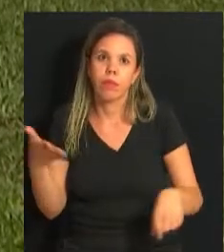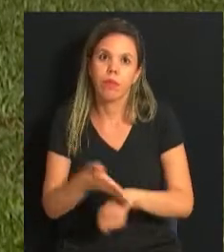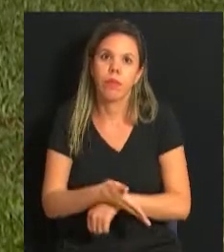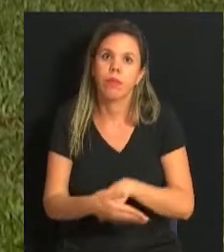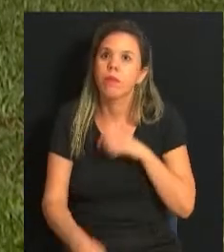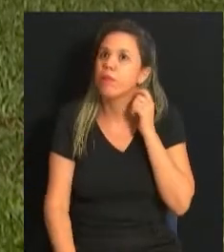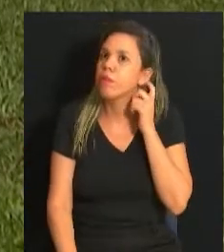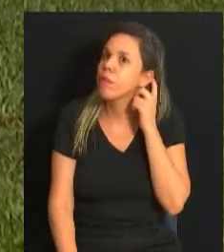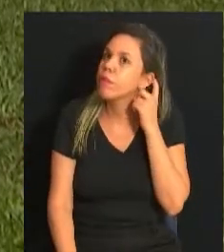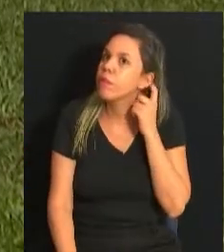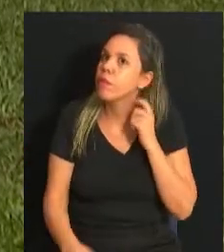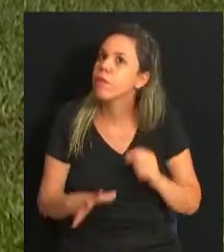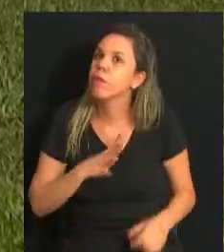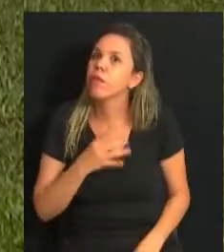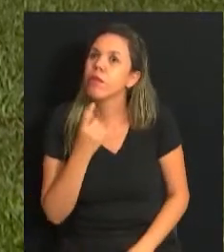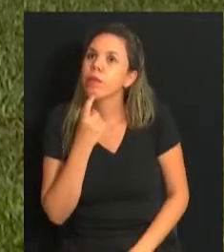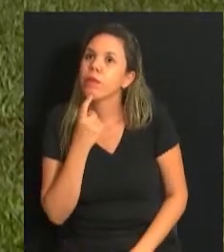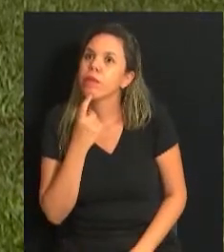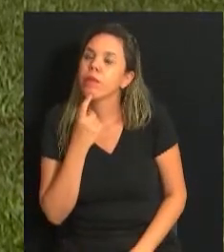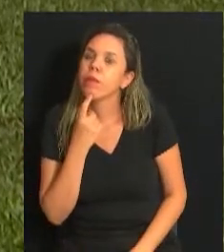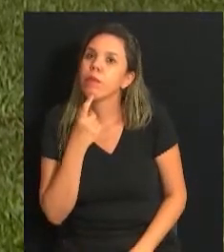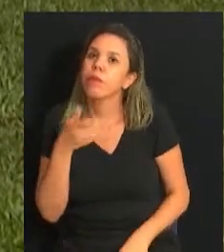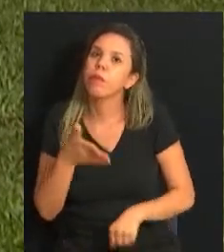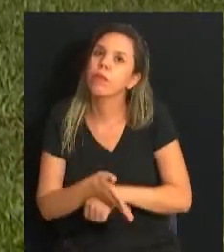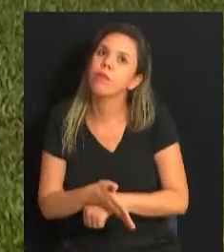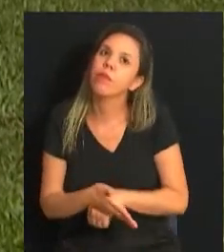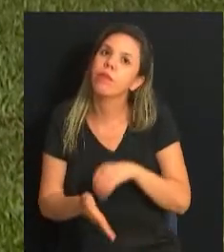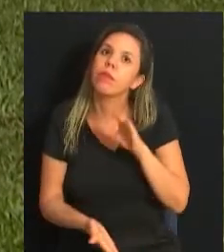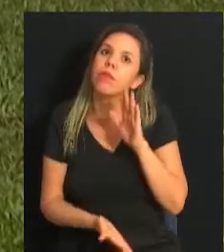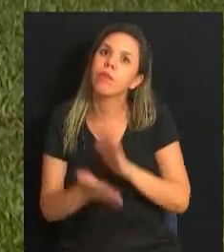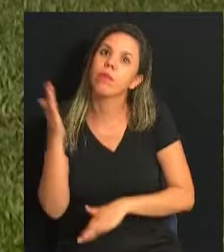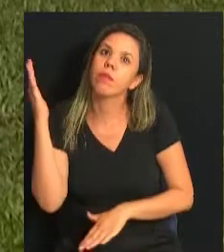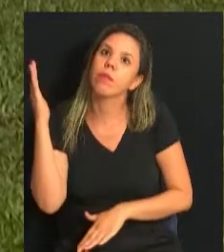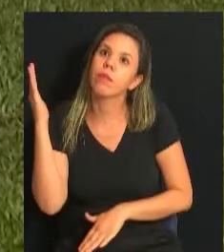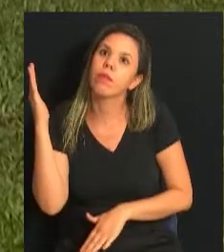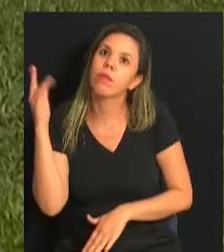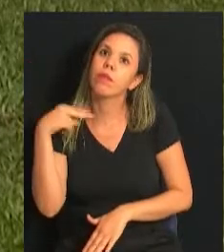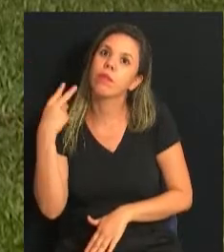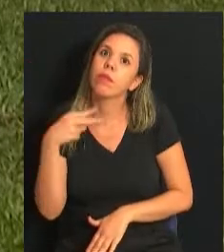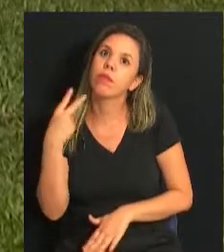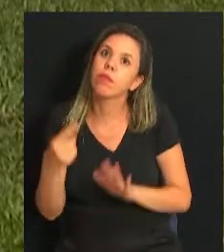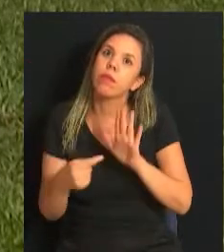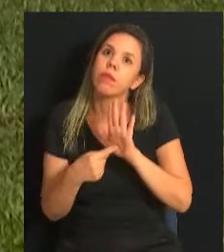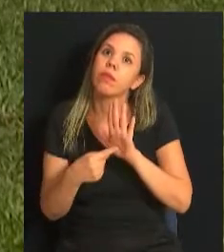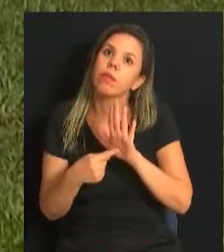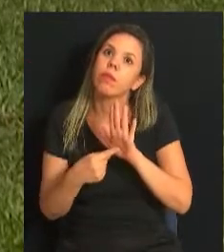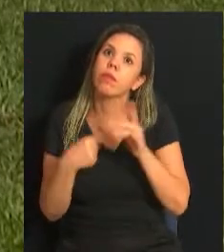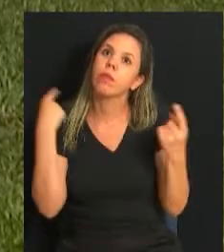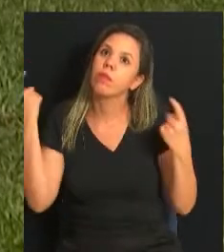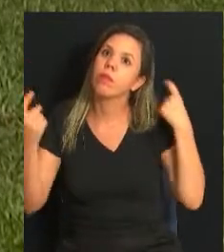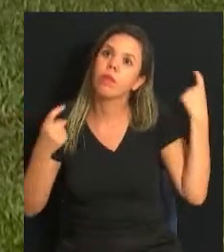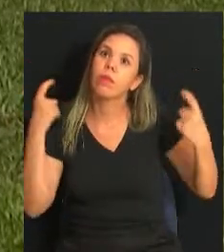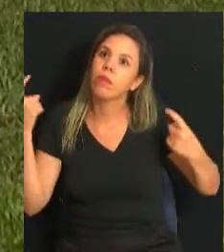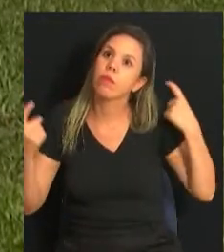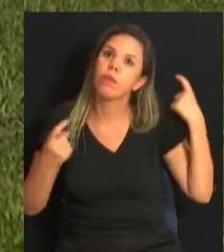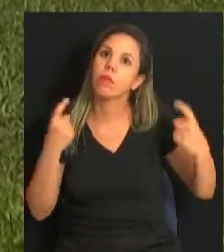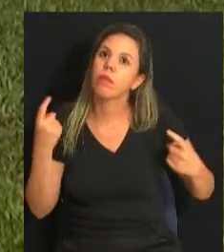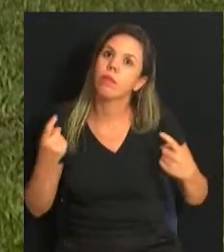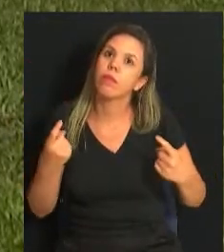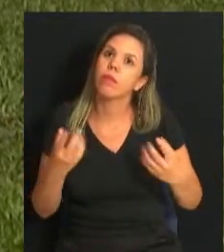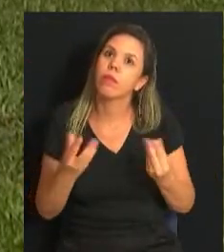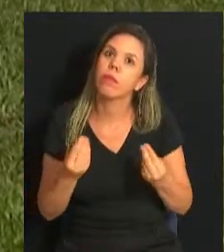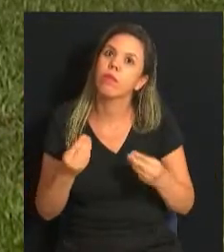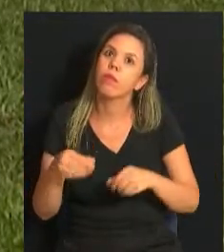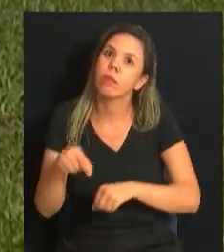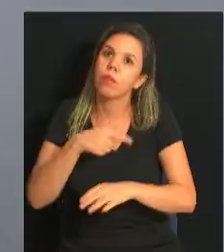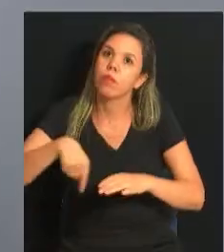aqui para a cidade de Campinas entrada e saída o vereador se mostra muito preocupado com muitos